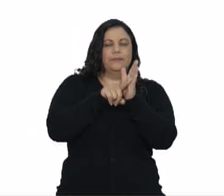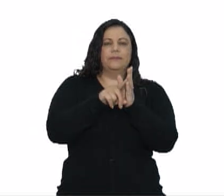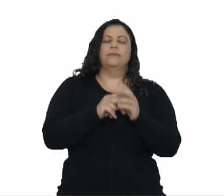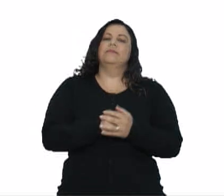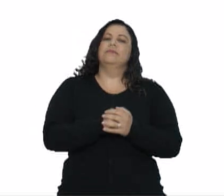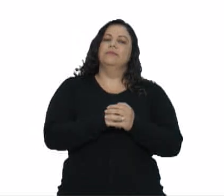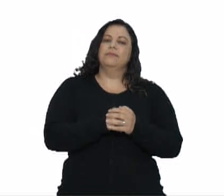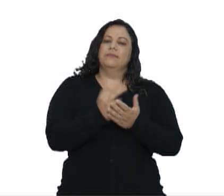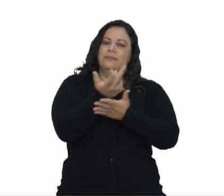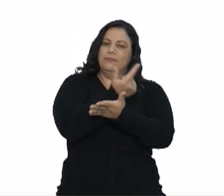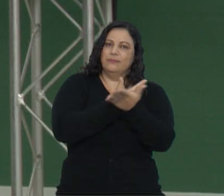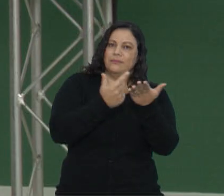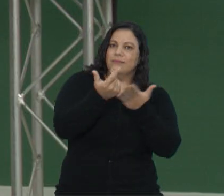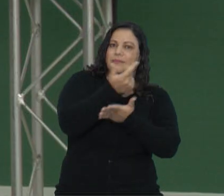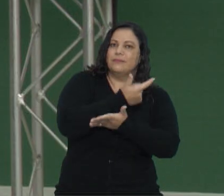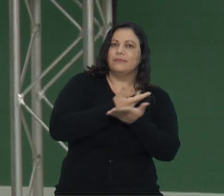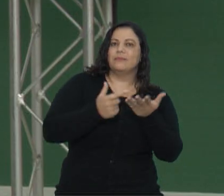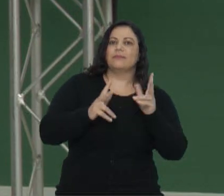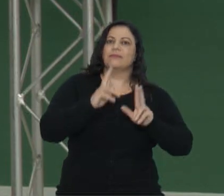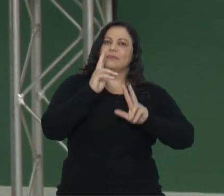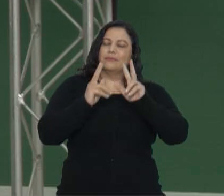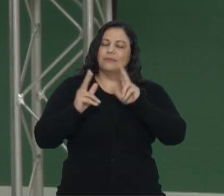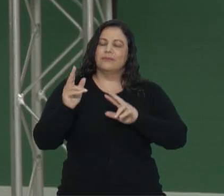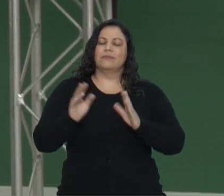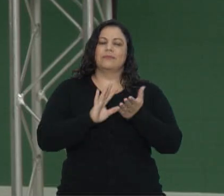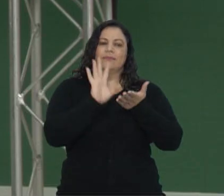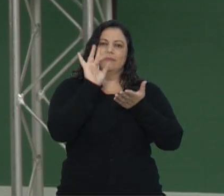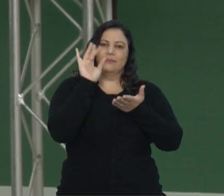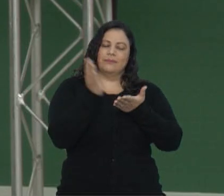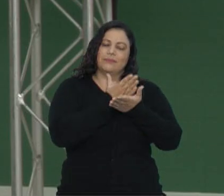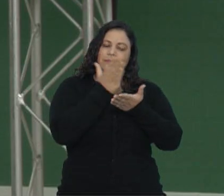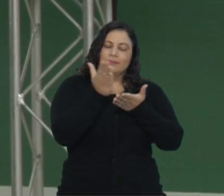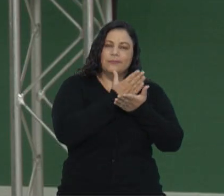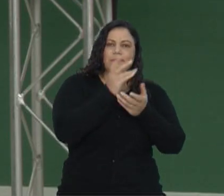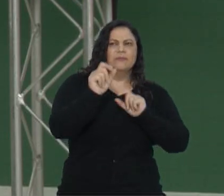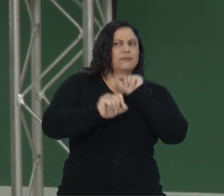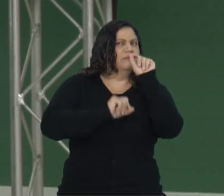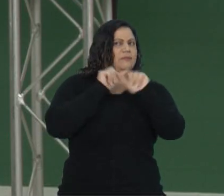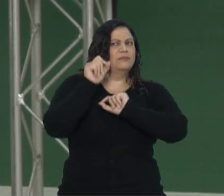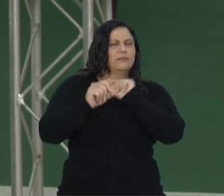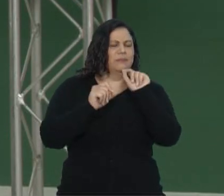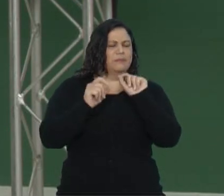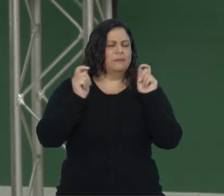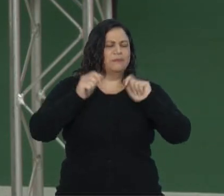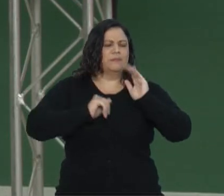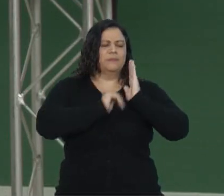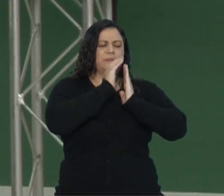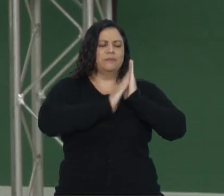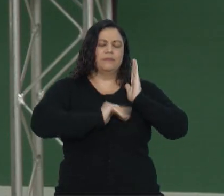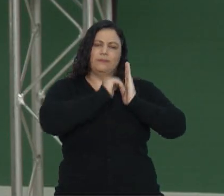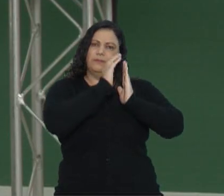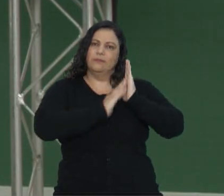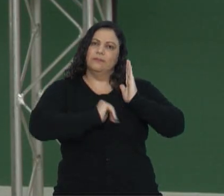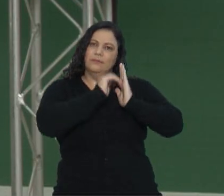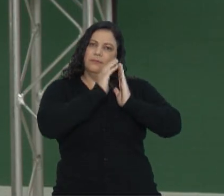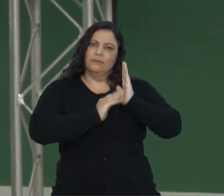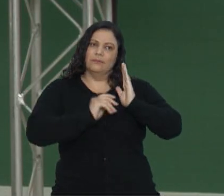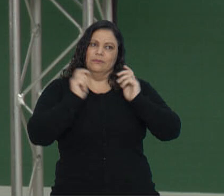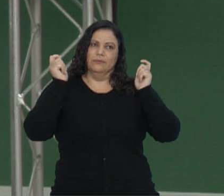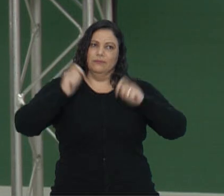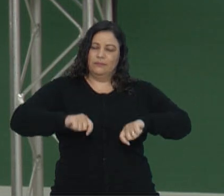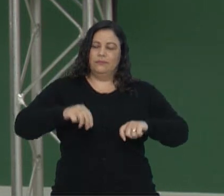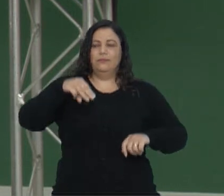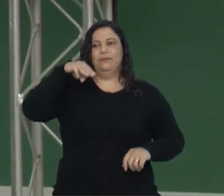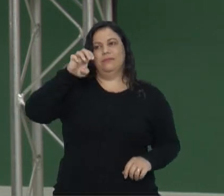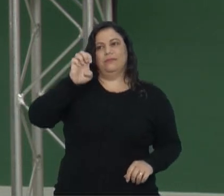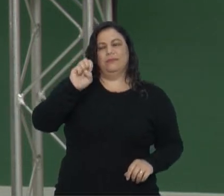tudo. Ó, pessoal, quem encarnava a maioria das obras do Aleijadinho, que era pintava, era o mestre Ataíde. Bem